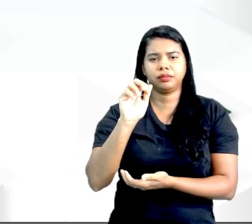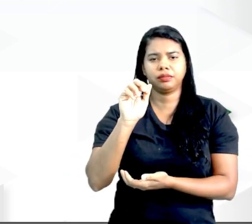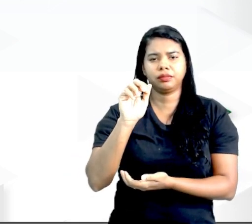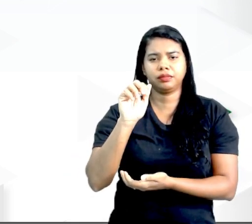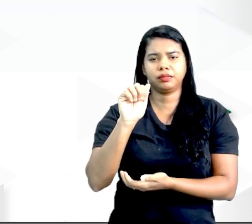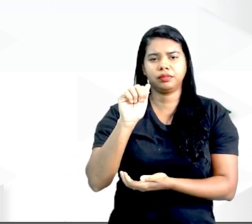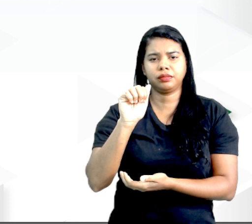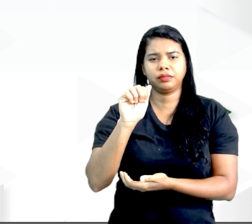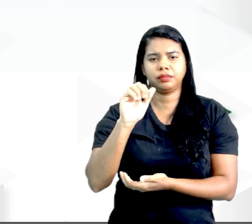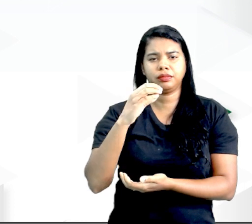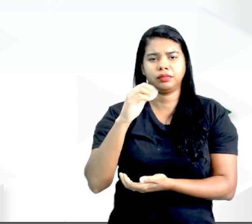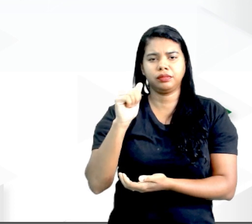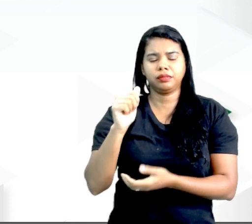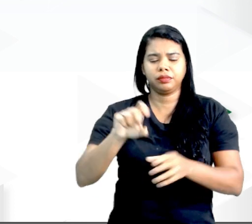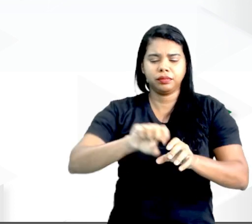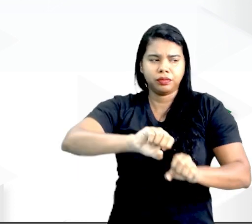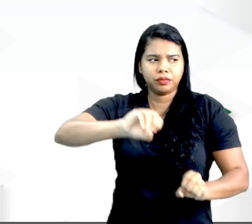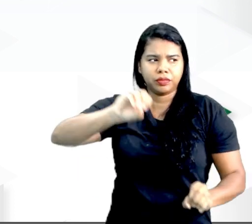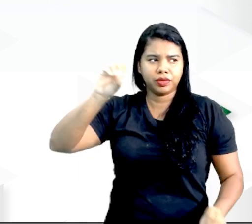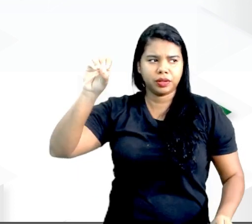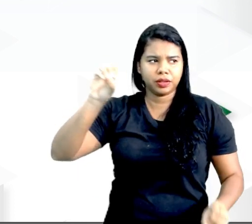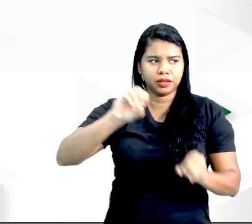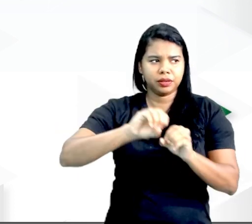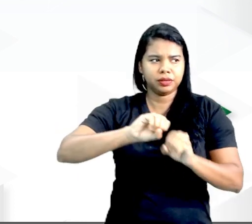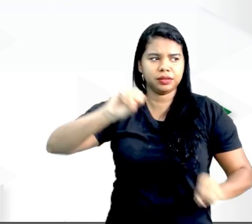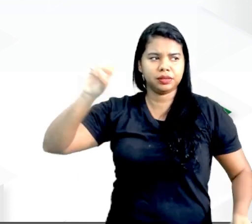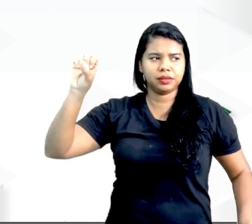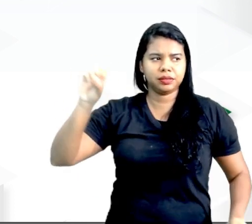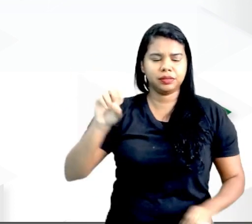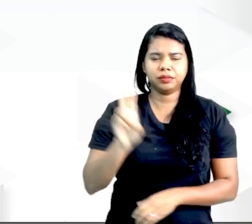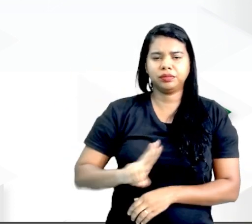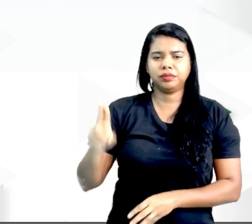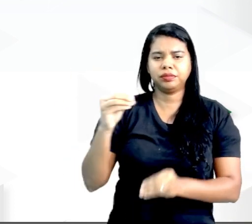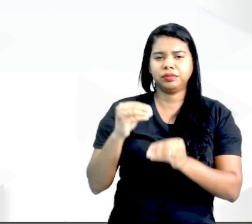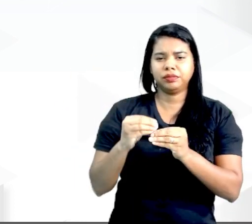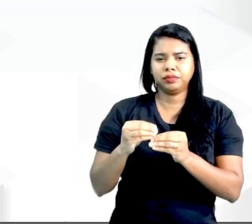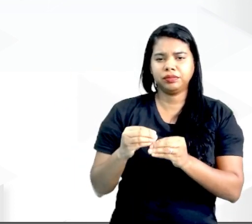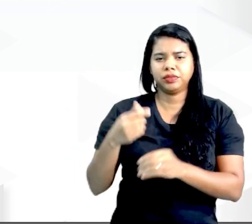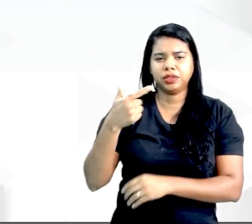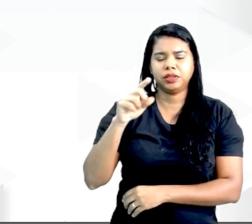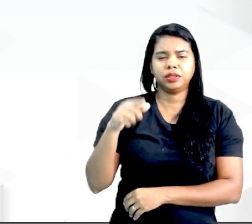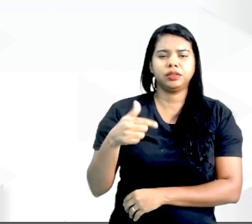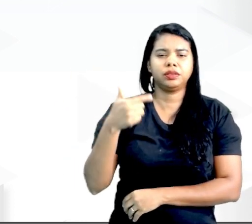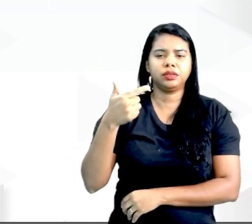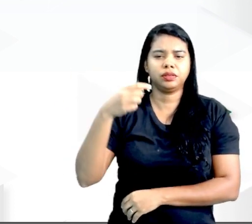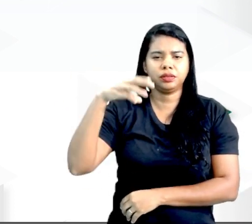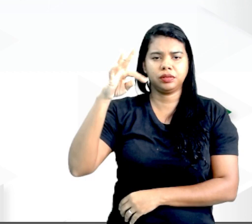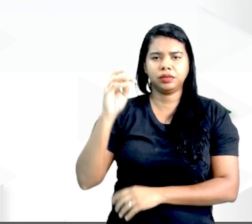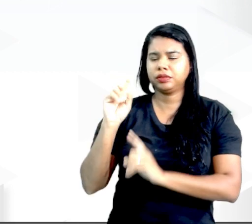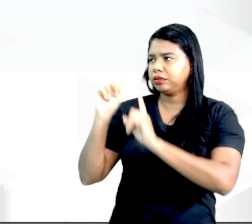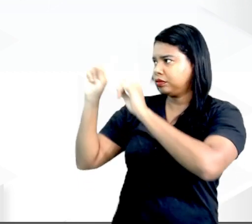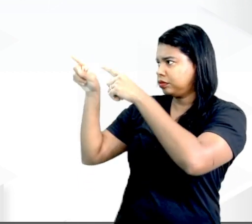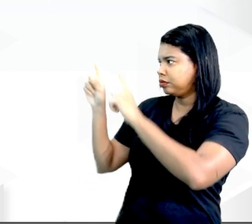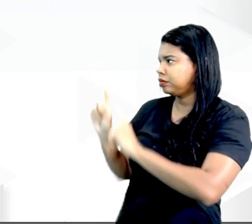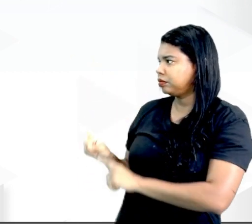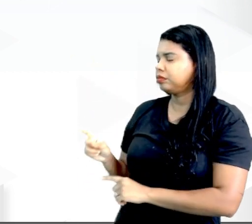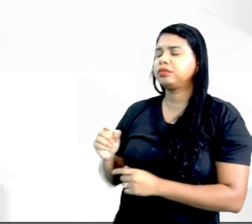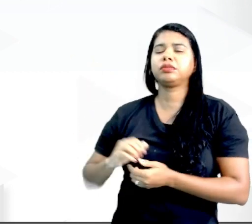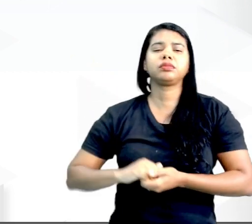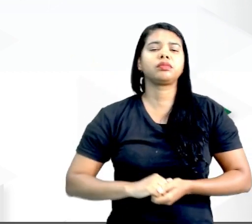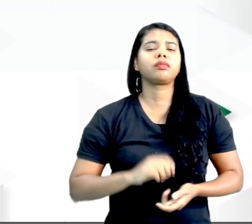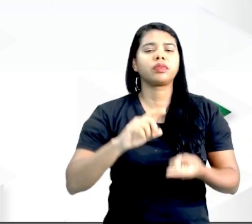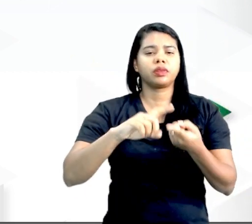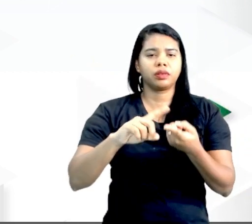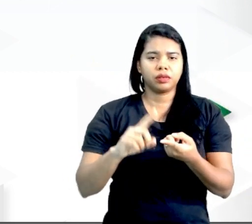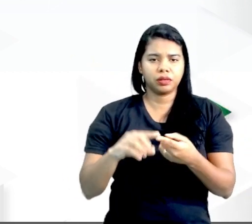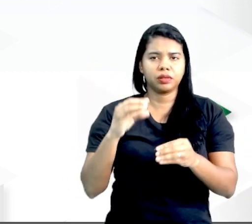em uma vara, uma estaca que era utilizada para a medição de 2,2 metros de comprimento, tá? Então a braça também